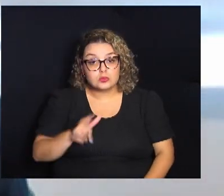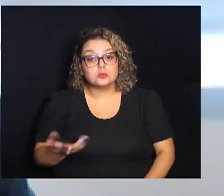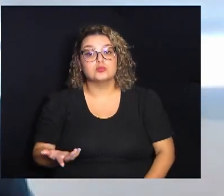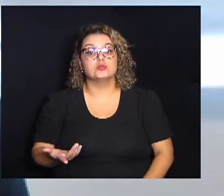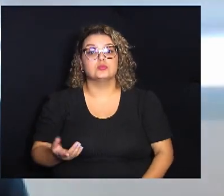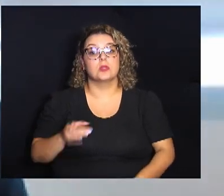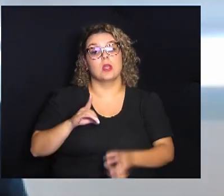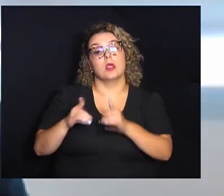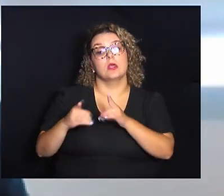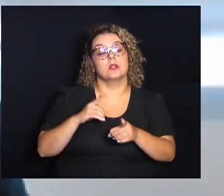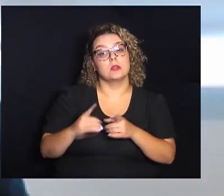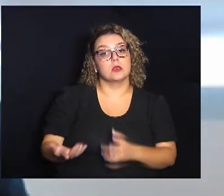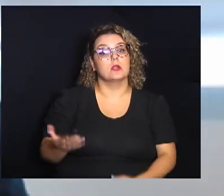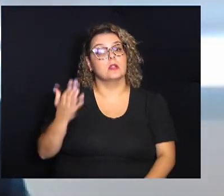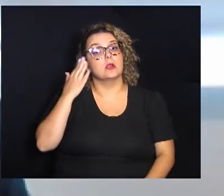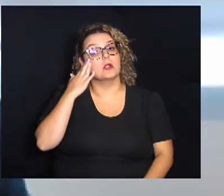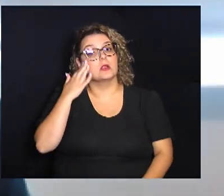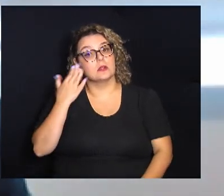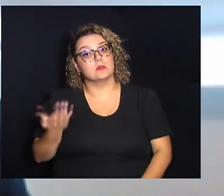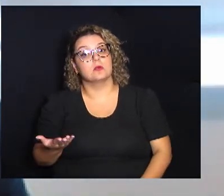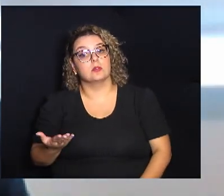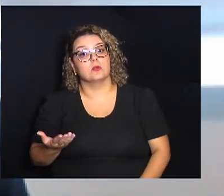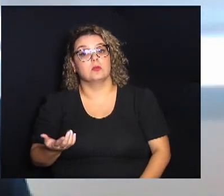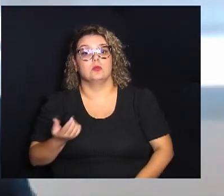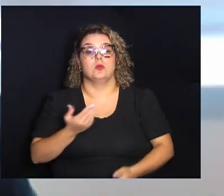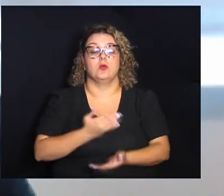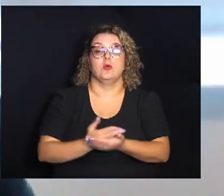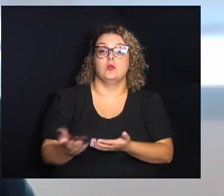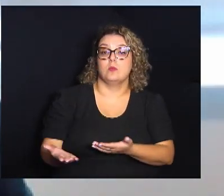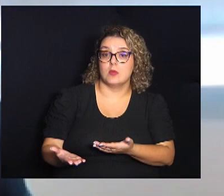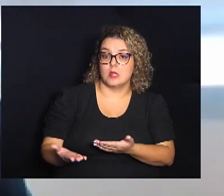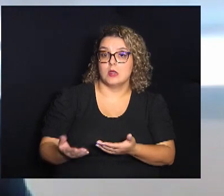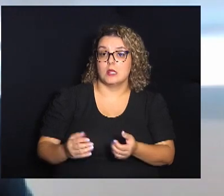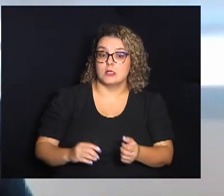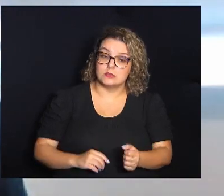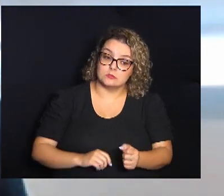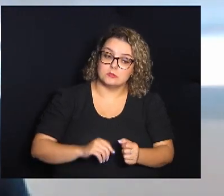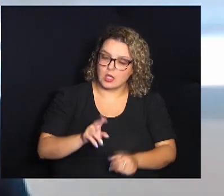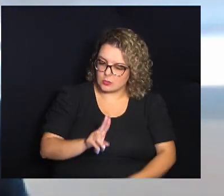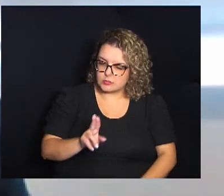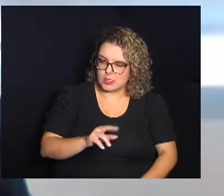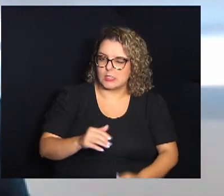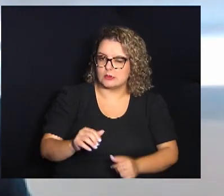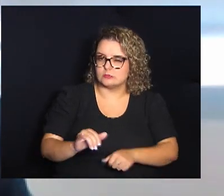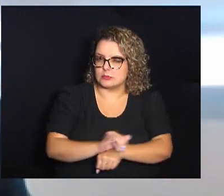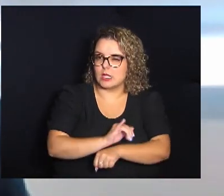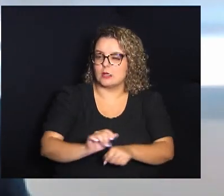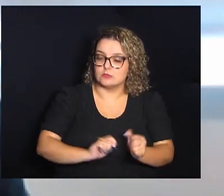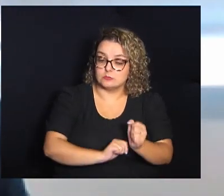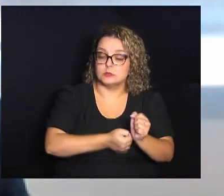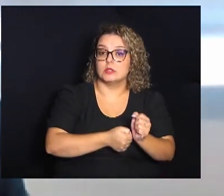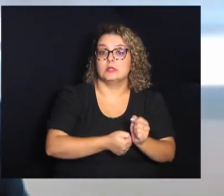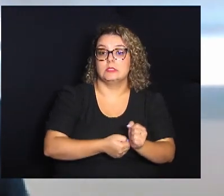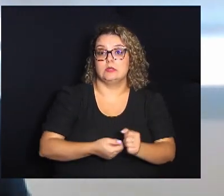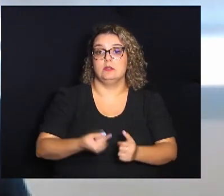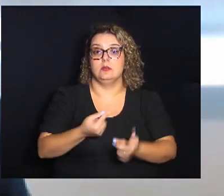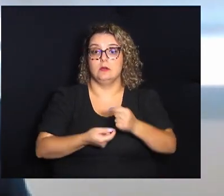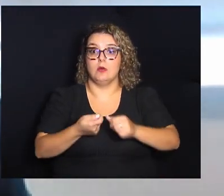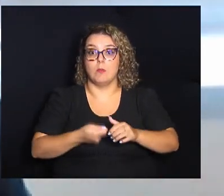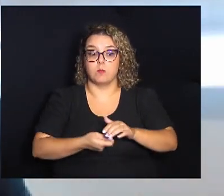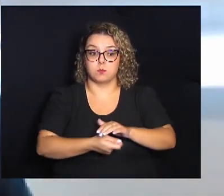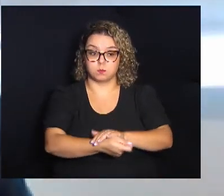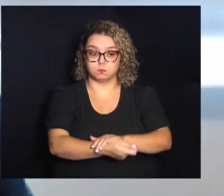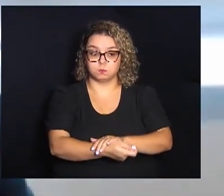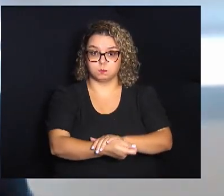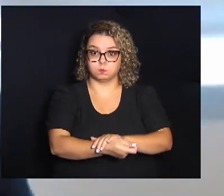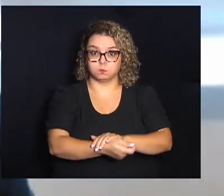dinâmica dele, e você até começa a aplicar mecanismos para bloqueio daquele usuário, né? Se você sentir que ele está aplicando quantias muito